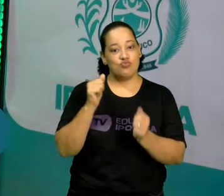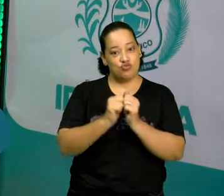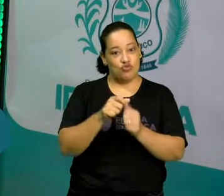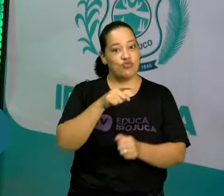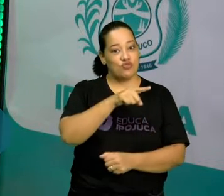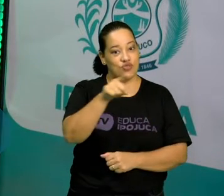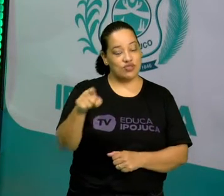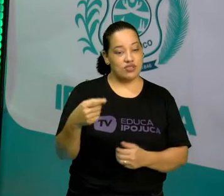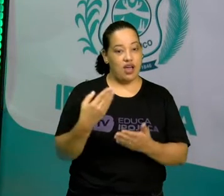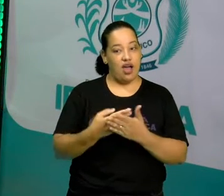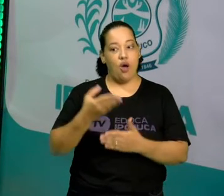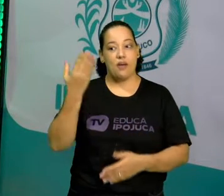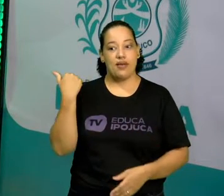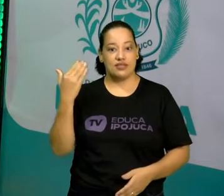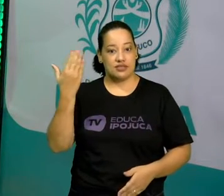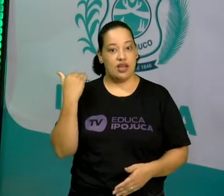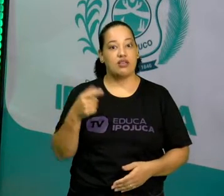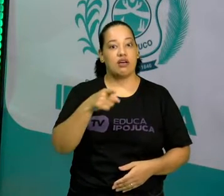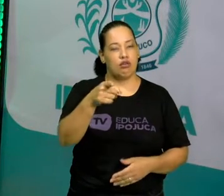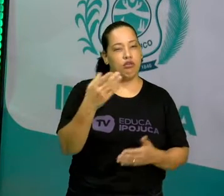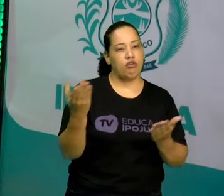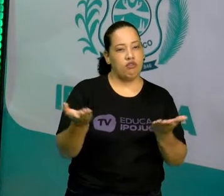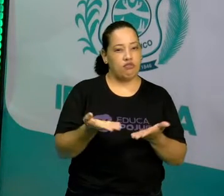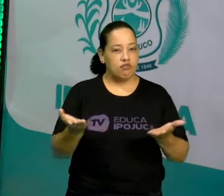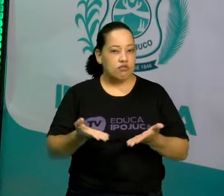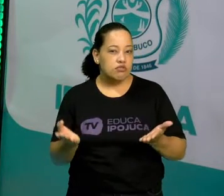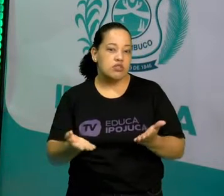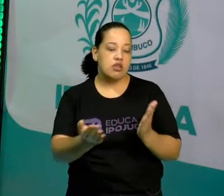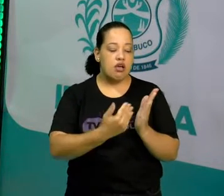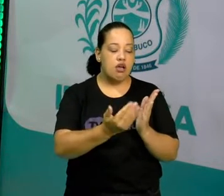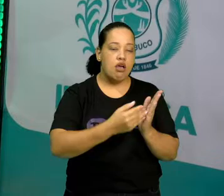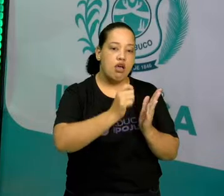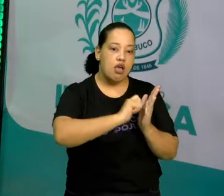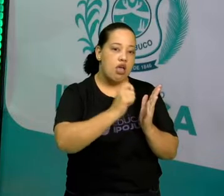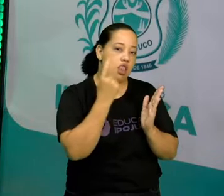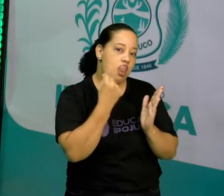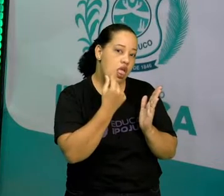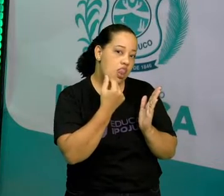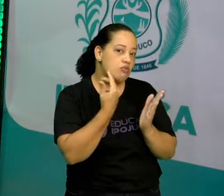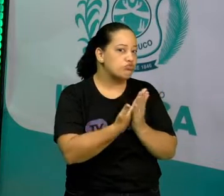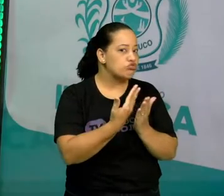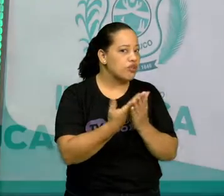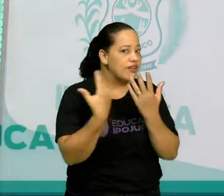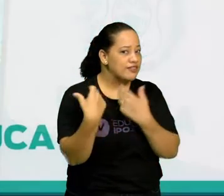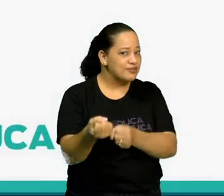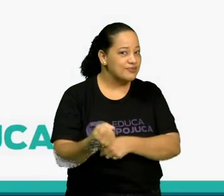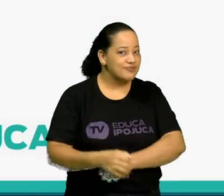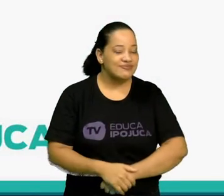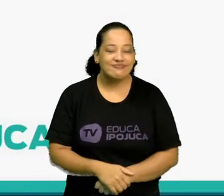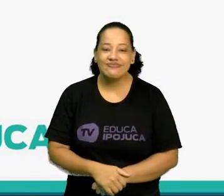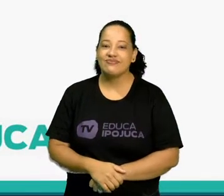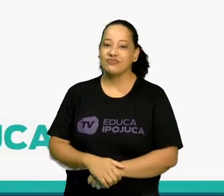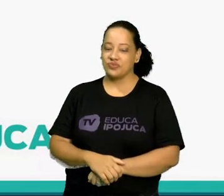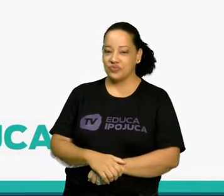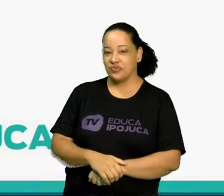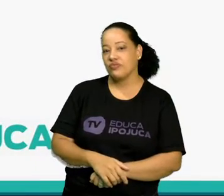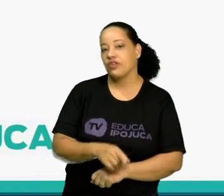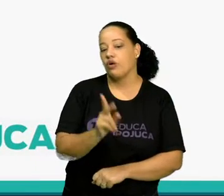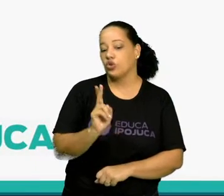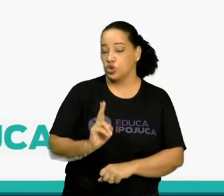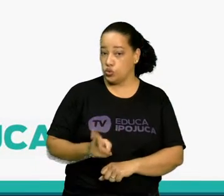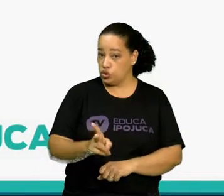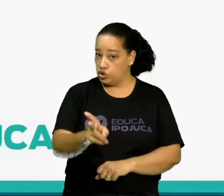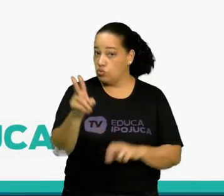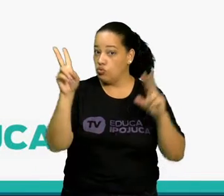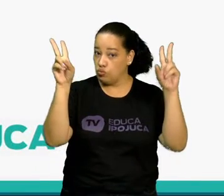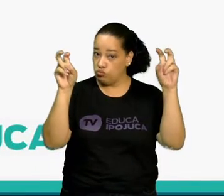olha aí, não perca tempo. Pegue o caderno, o lápis e vamos estudar. Vem comigo! Continuando,